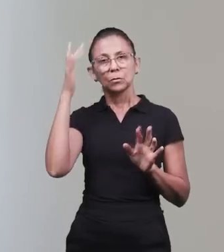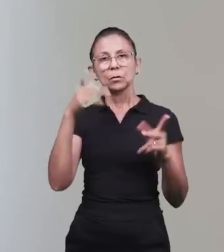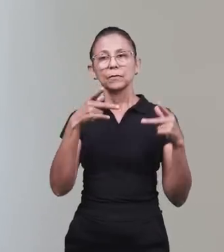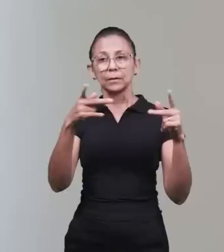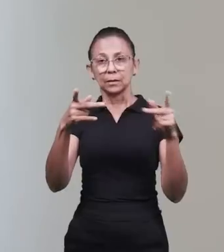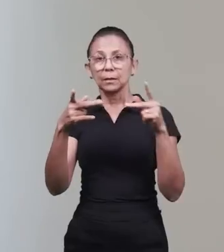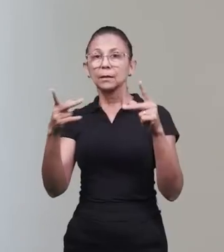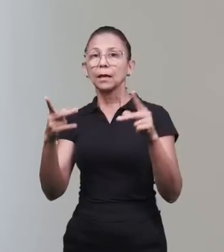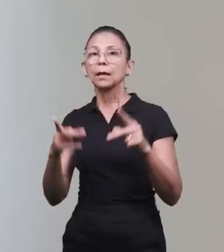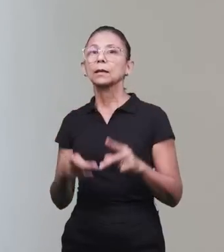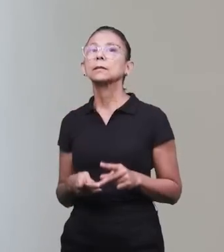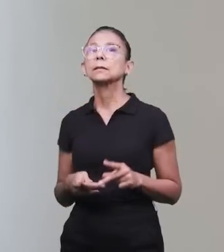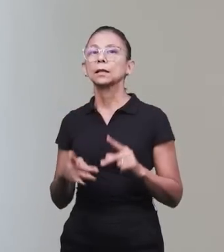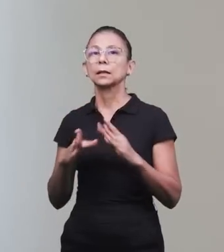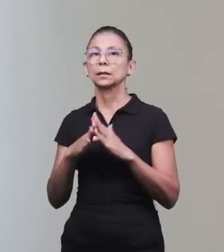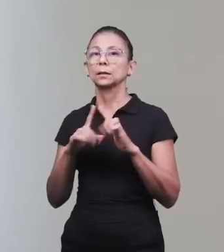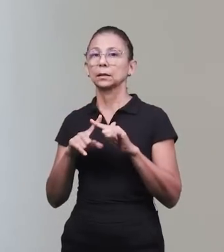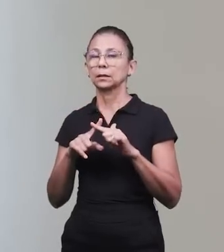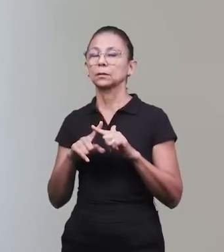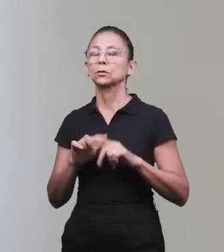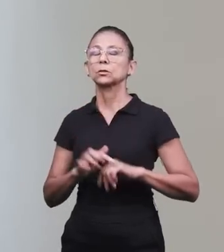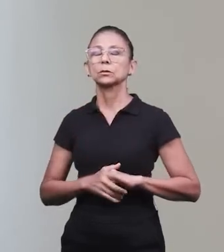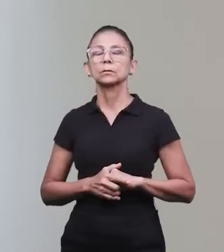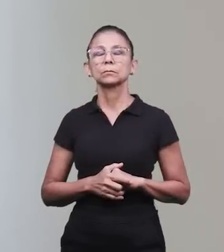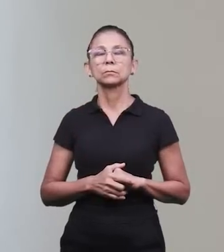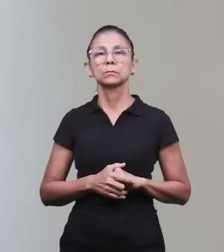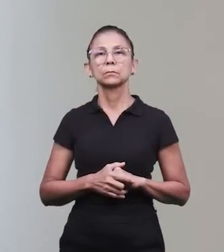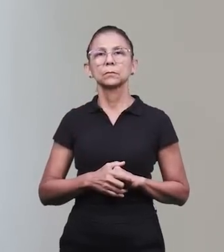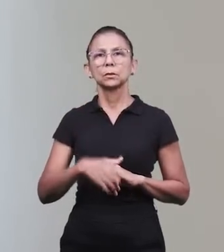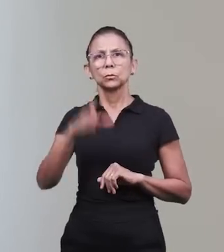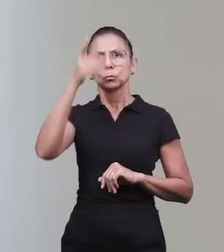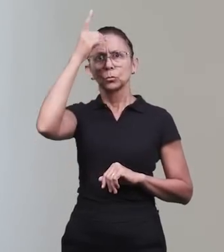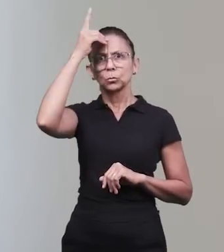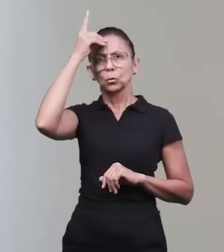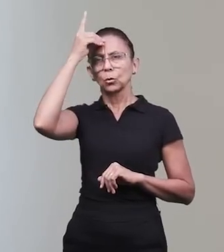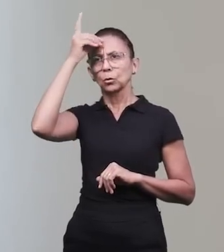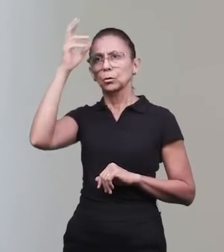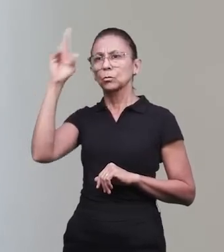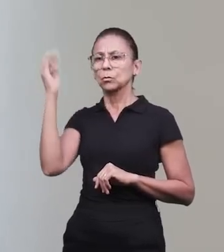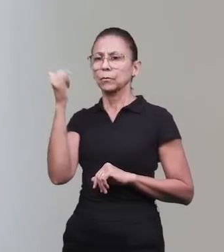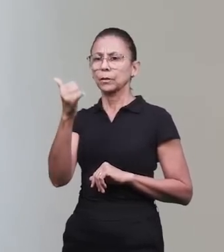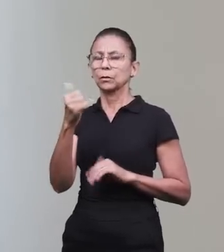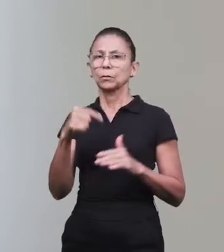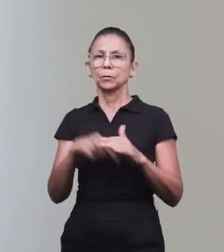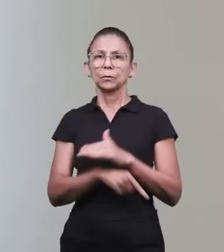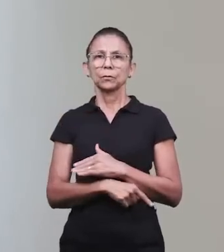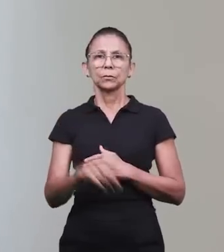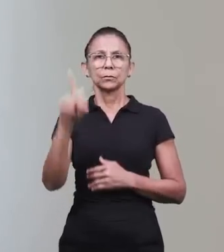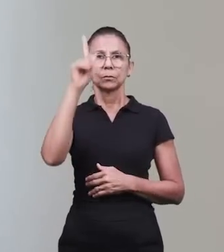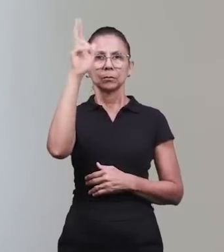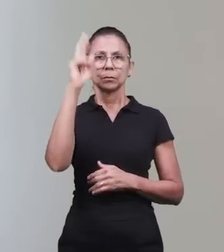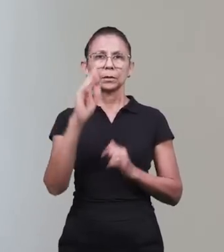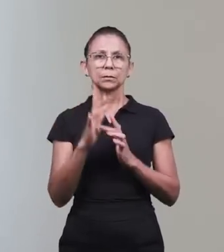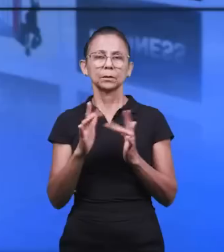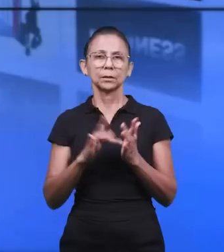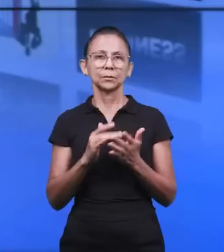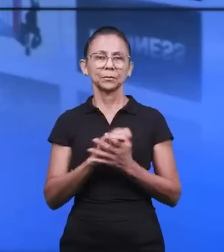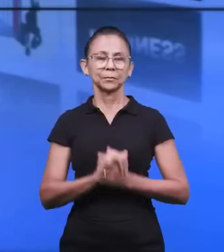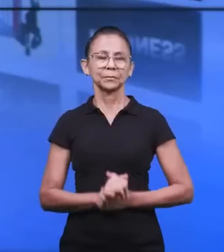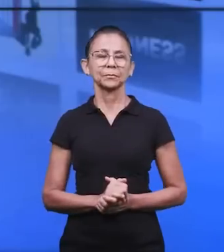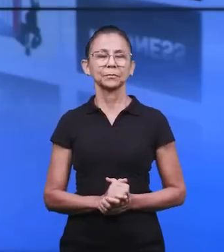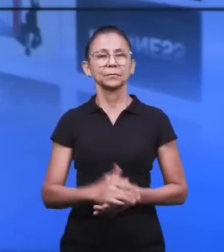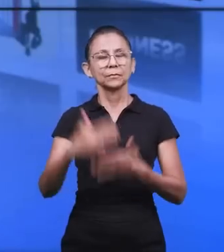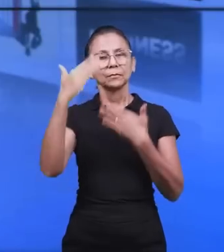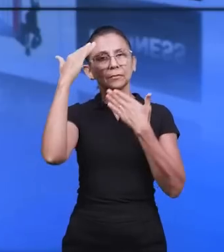onde o Senhor falou profundamente através dos dons espirituais. Glória a Jesus! A paz do Senhor, Jorge e irmãos.